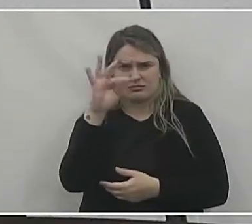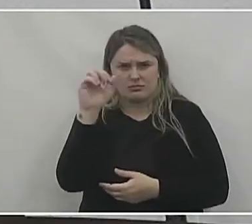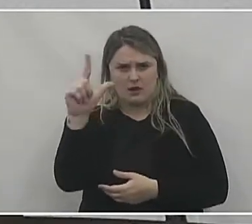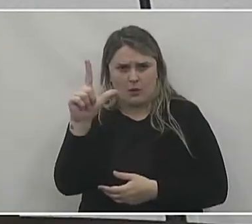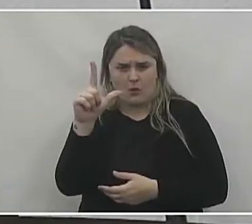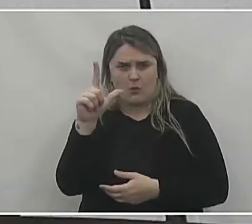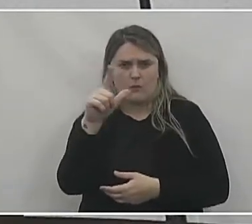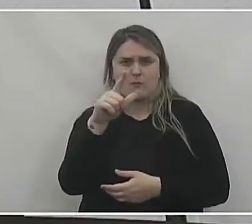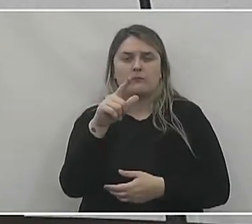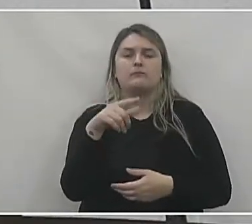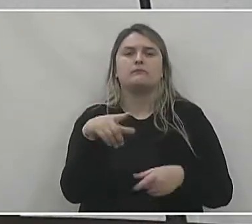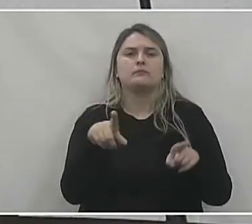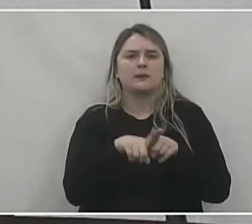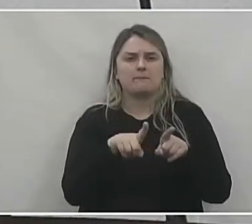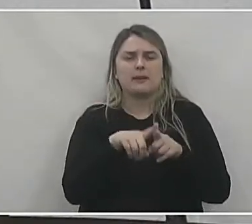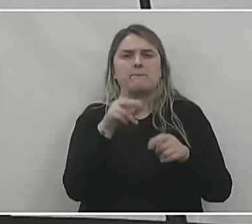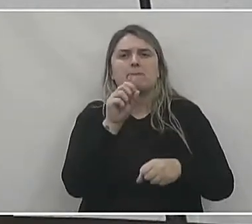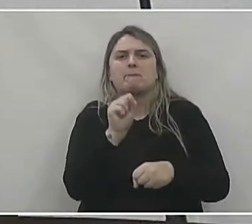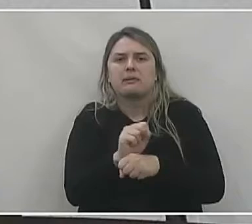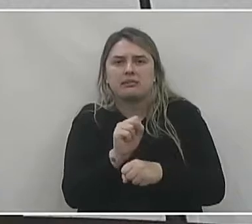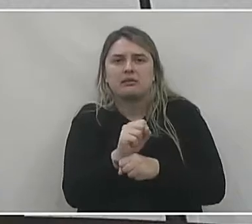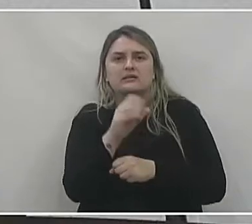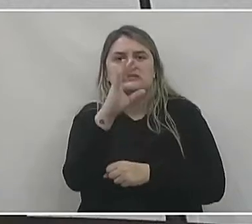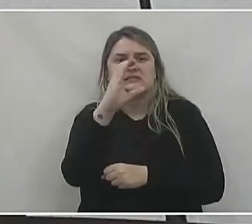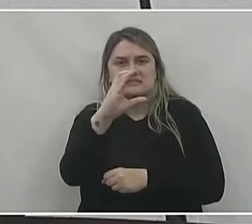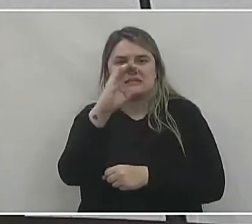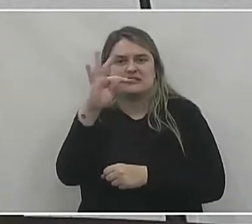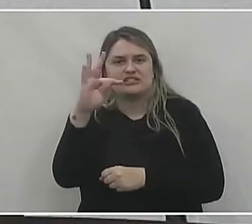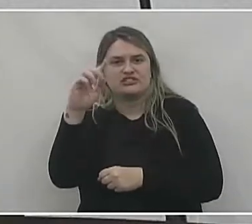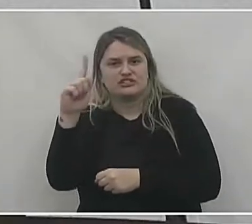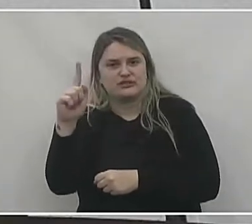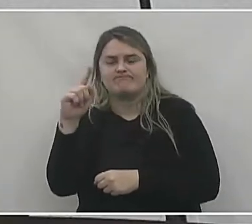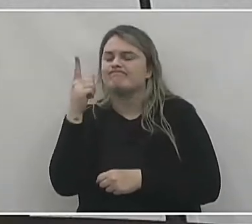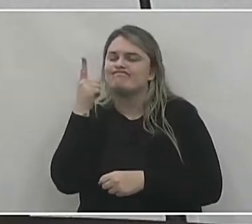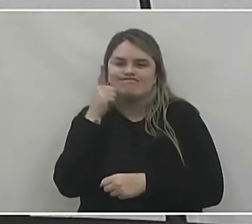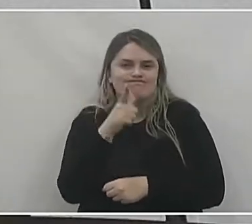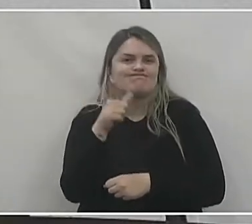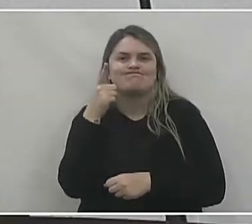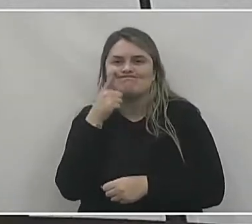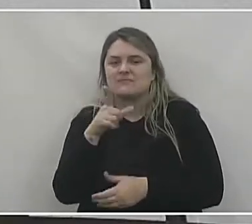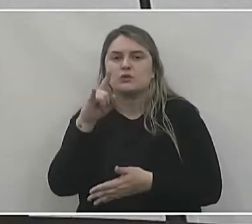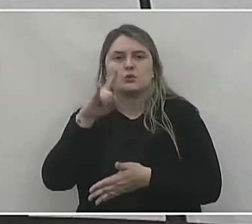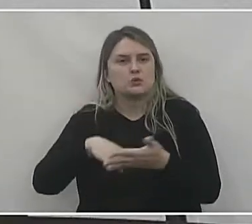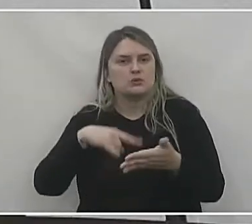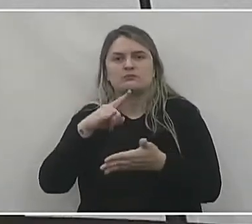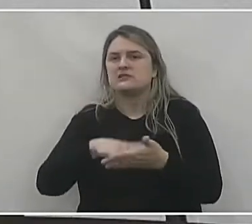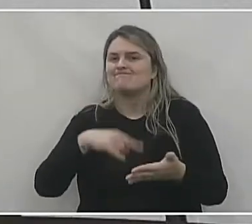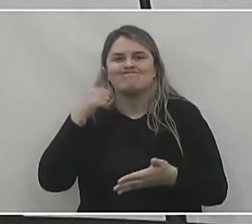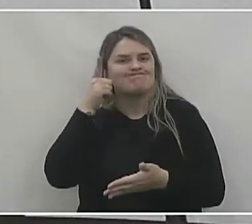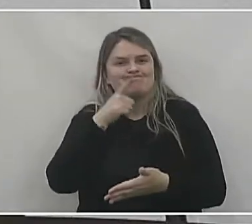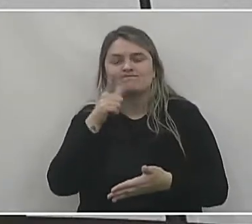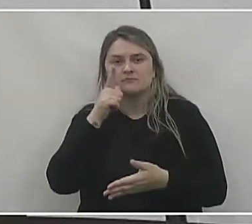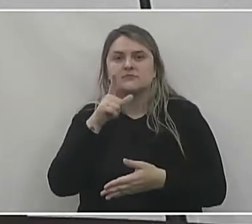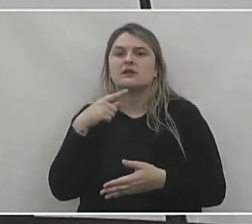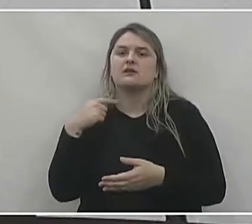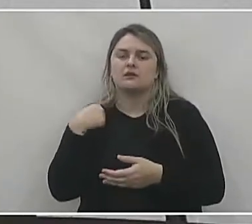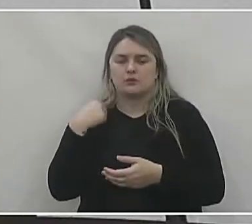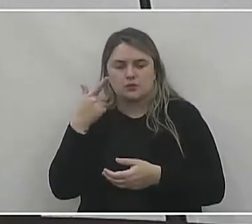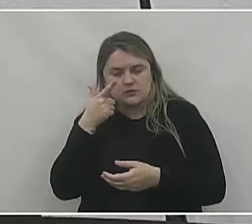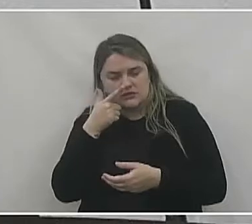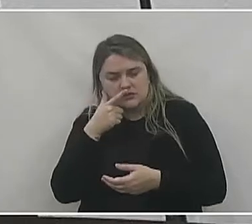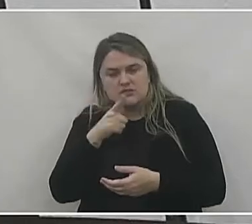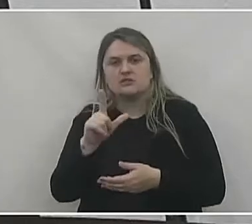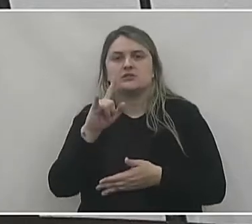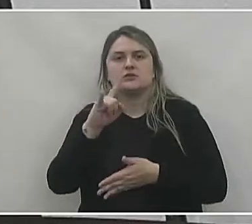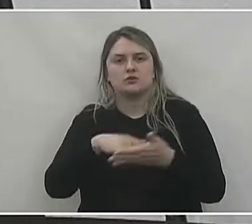Outra coisa aqui que tinha encalhado, o CTG, eles não conseguiram o documento, nós viabilizamos o documento, então